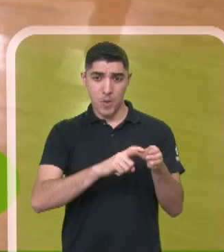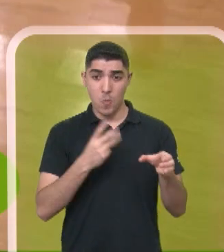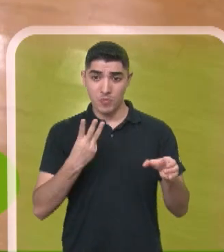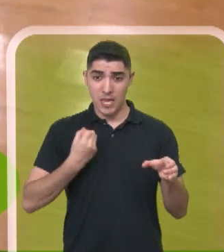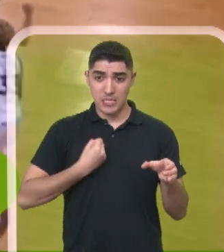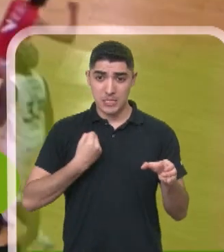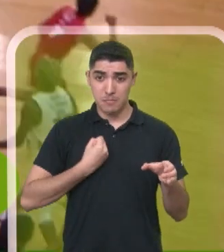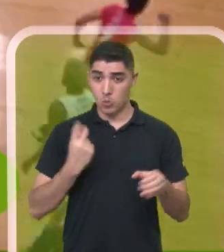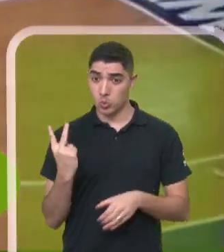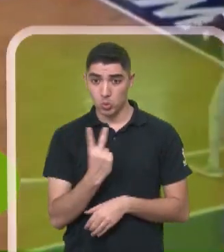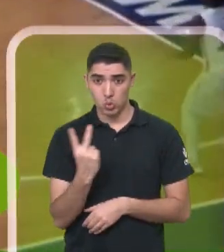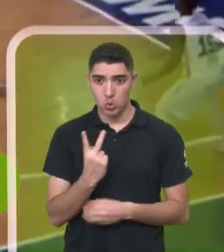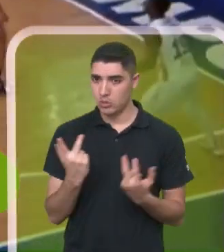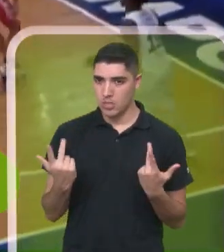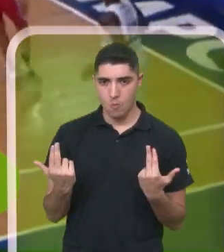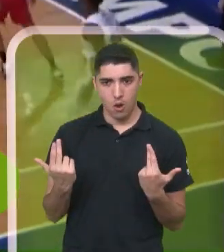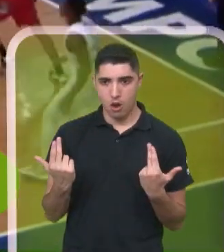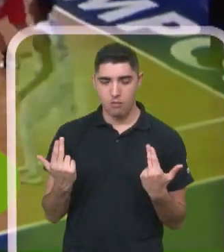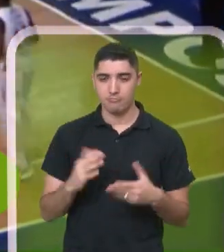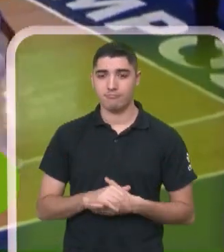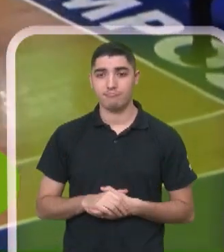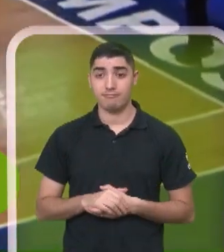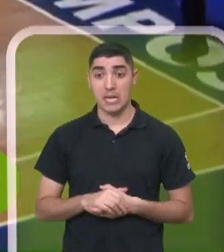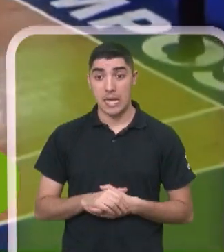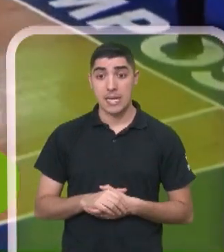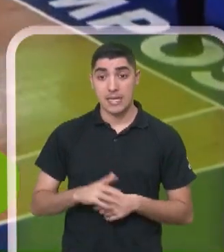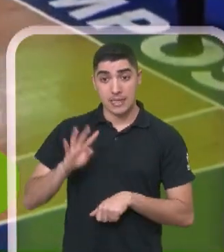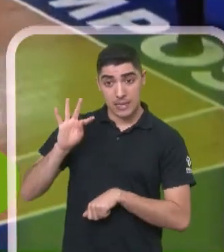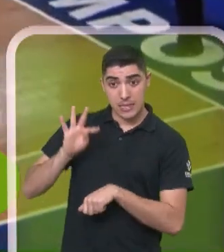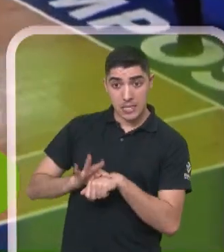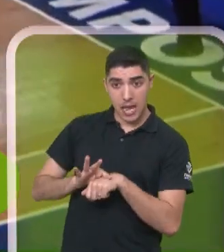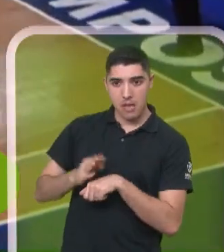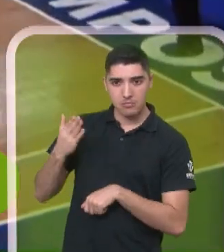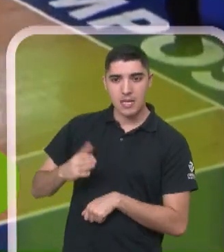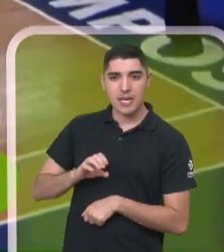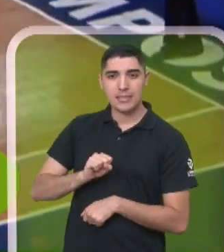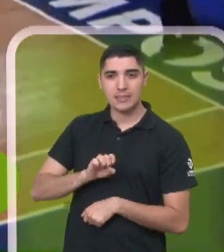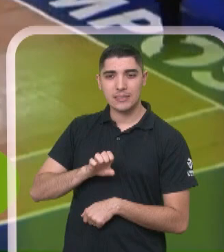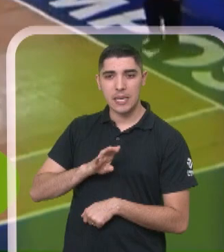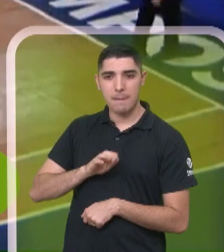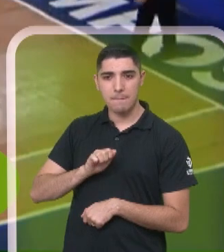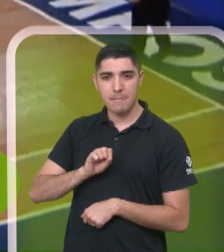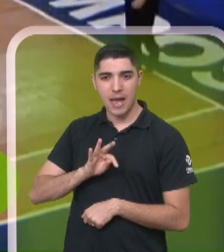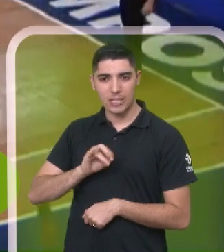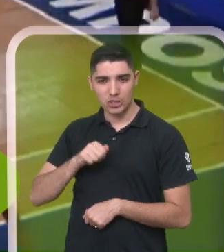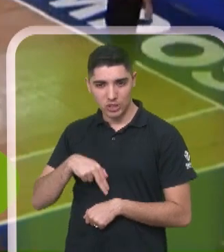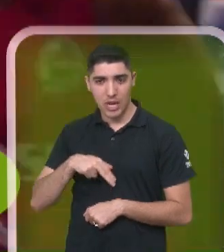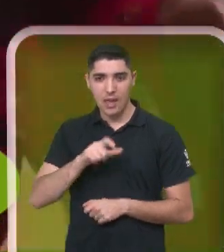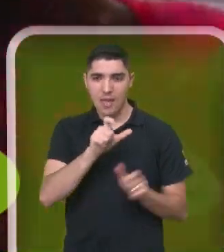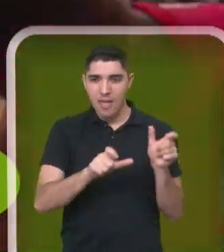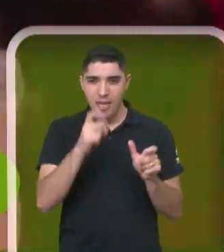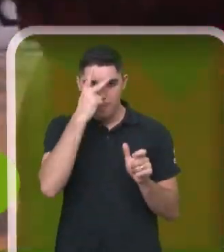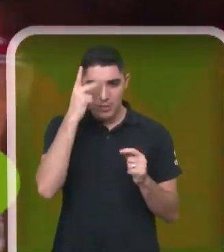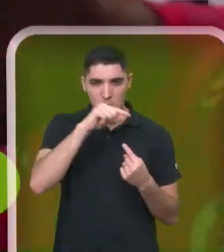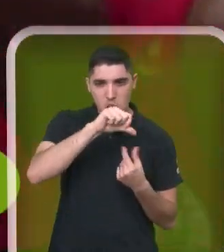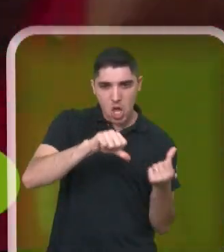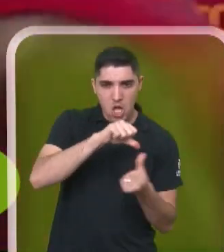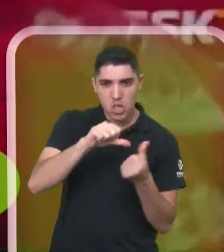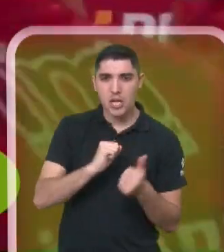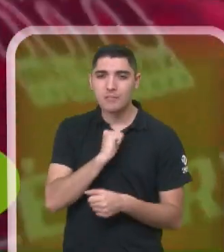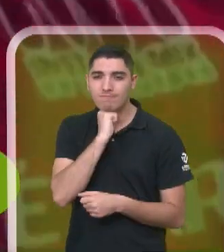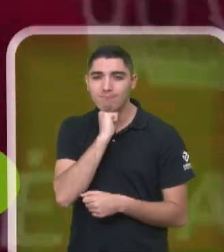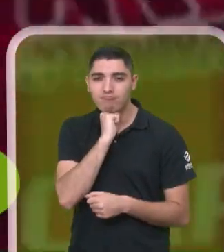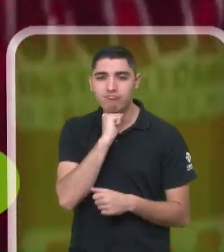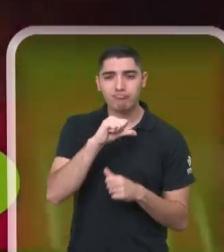as equipes. E mesmo com o técnico Sebastião Figueiredo promovendo trocas entre os atletas que estavam em quadra, o